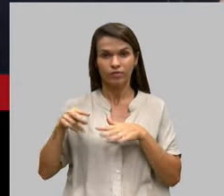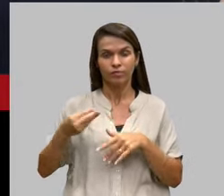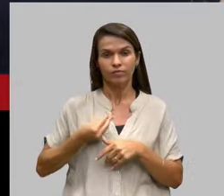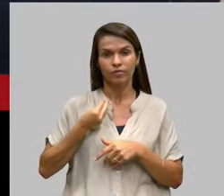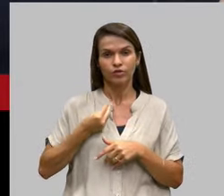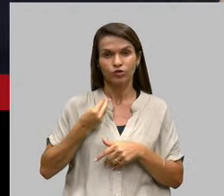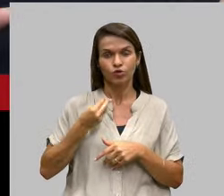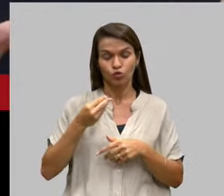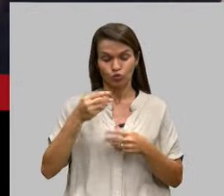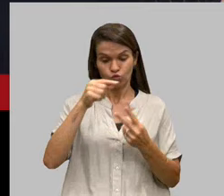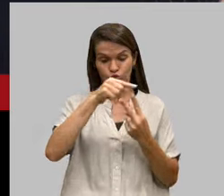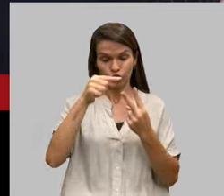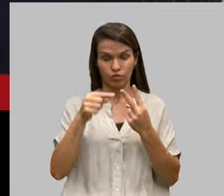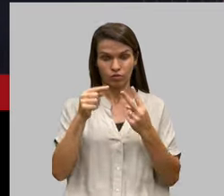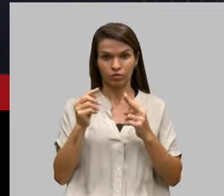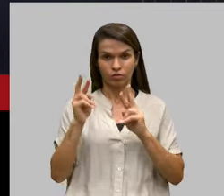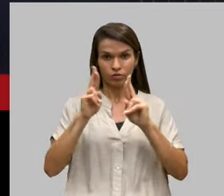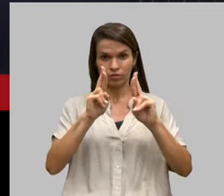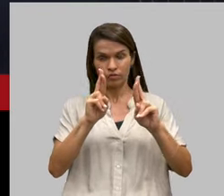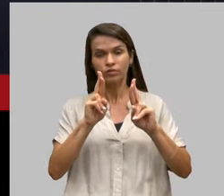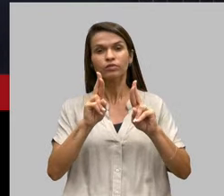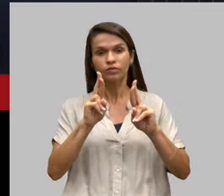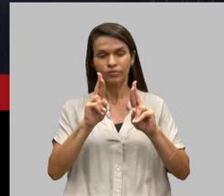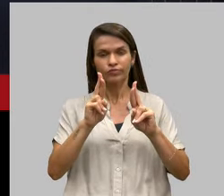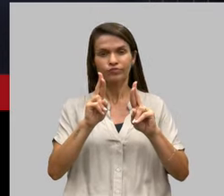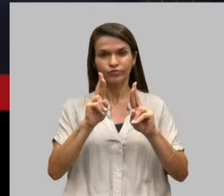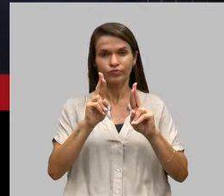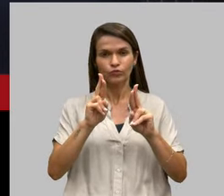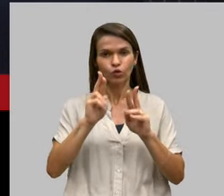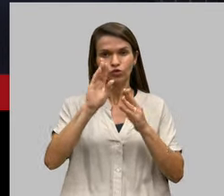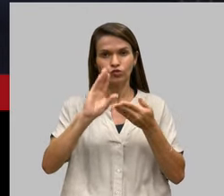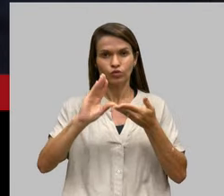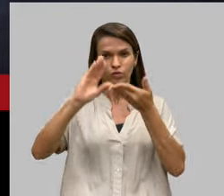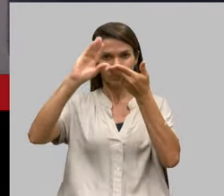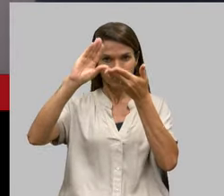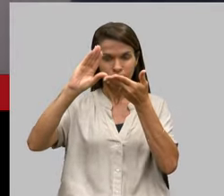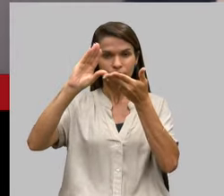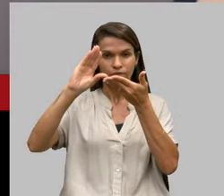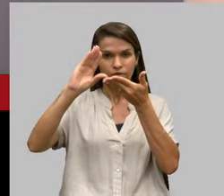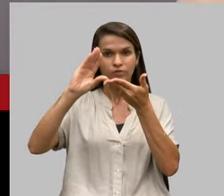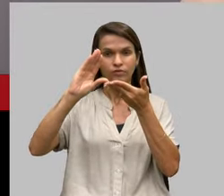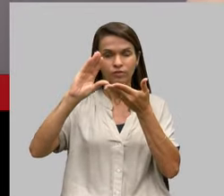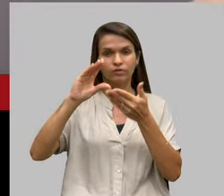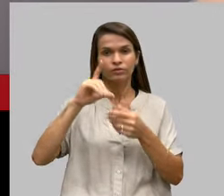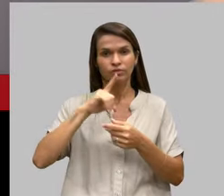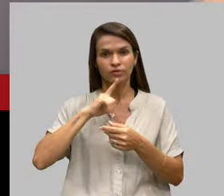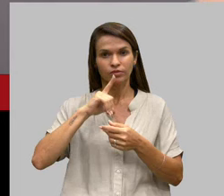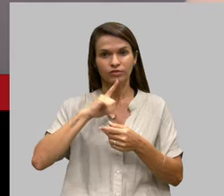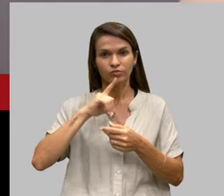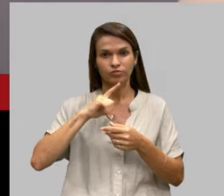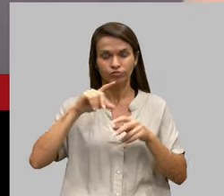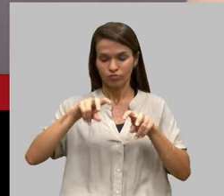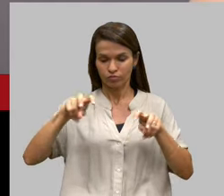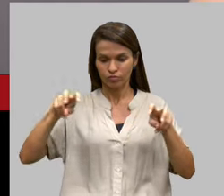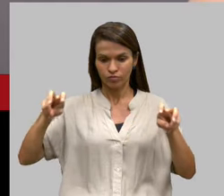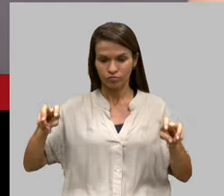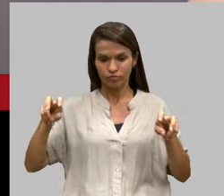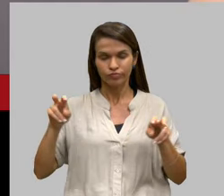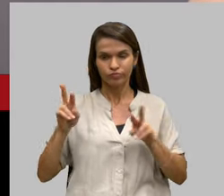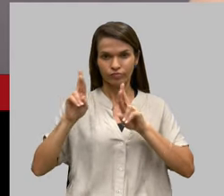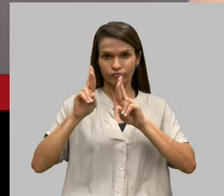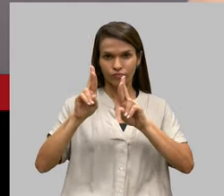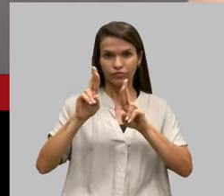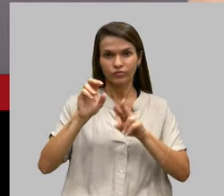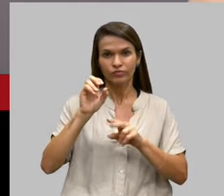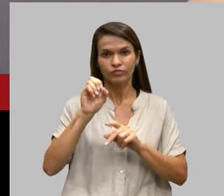dois representantes né com outros dois representantes dos nossos conselhos conselhos esses em que temos assento os representantes dos segurados